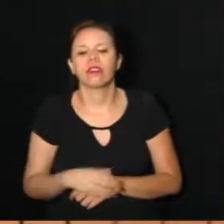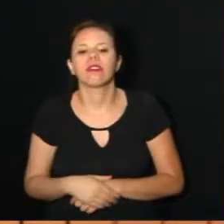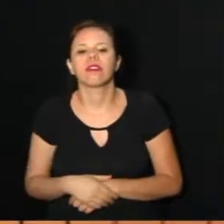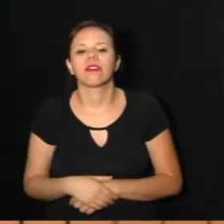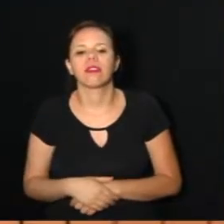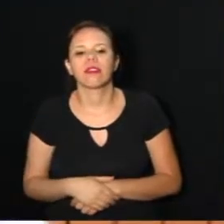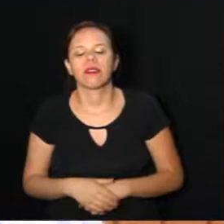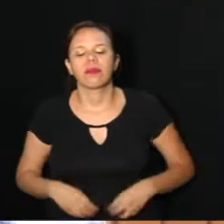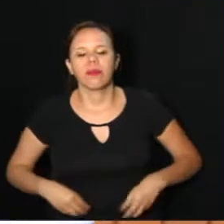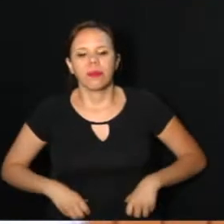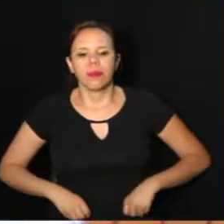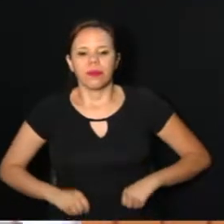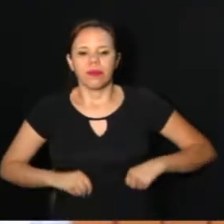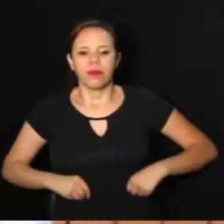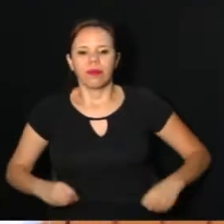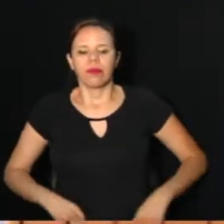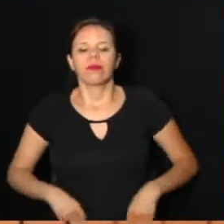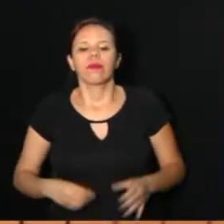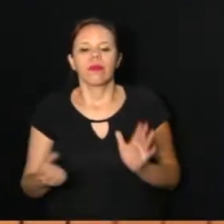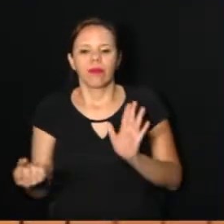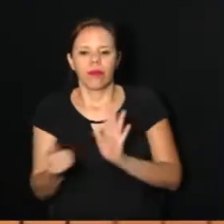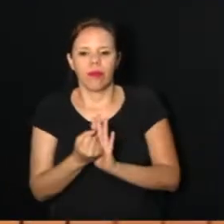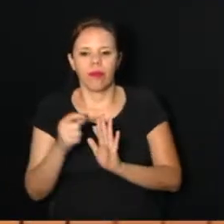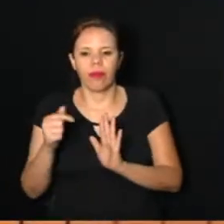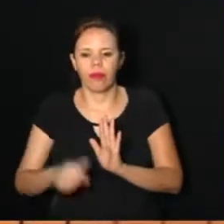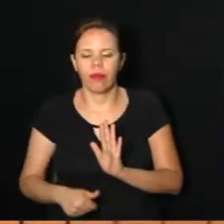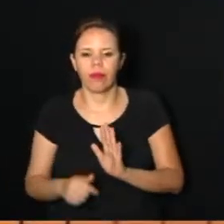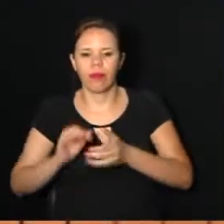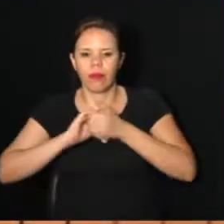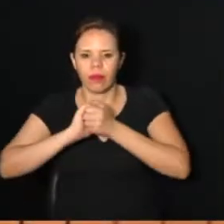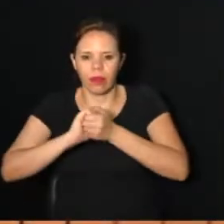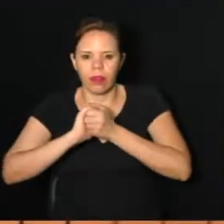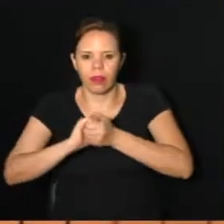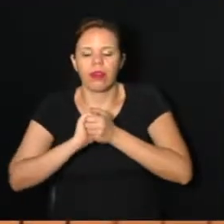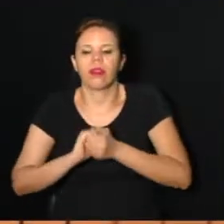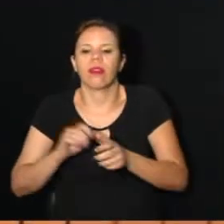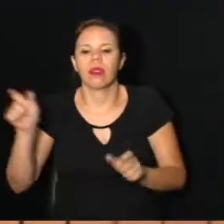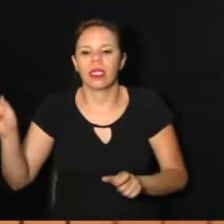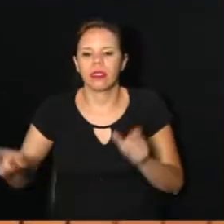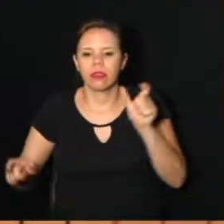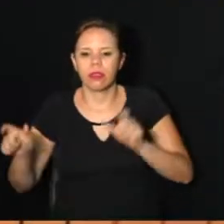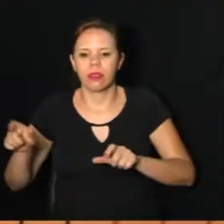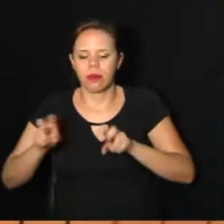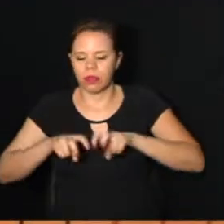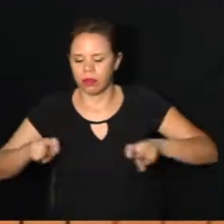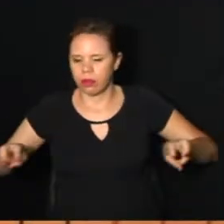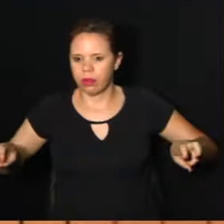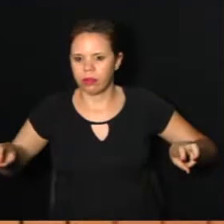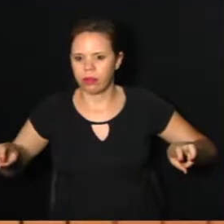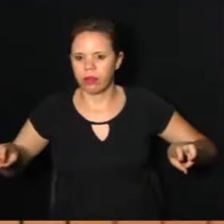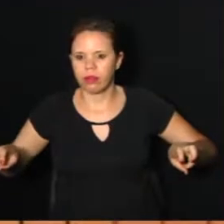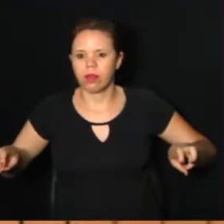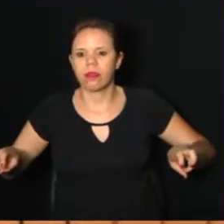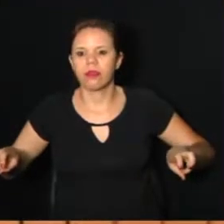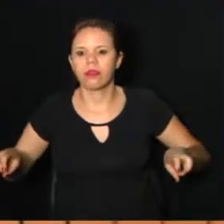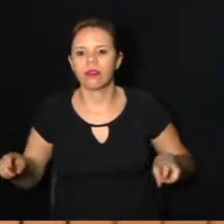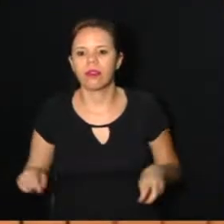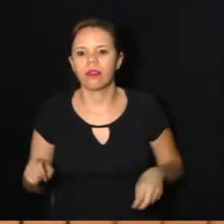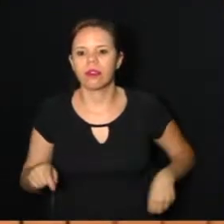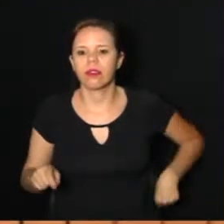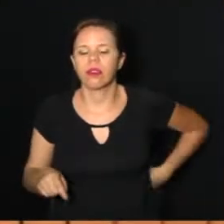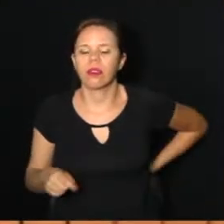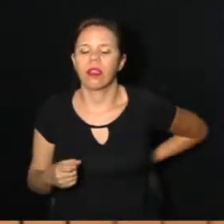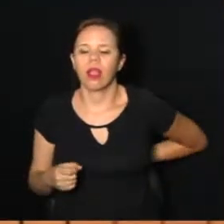da SIC. Então, fica registrado aqui os cumprimentos às pessoas que compõem a mesa. Quero deixar aqui